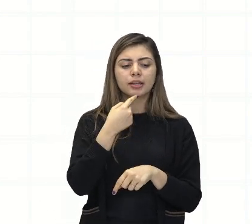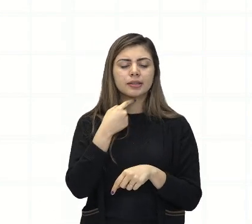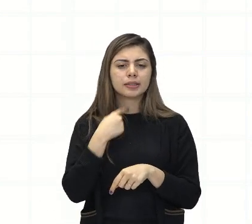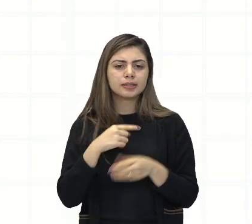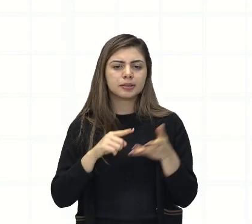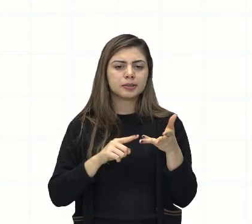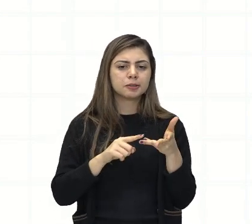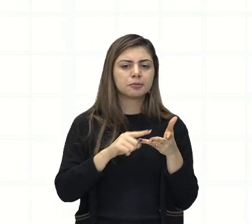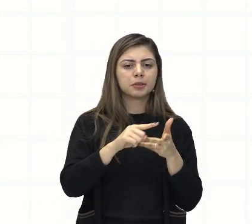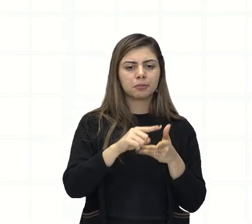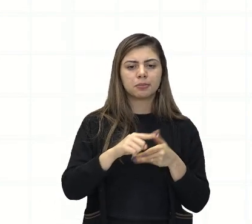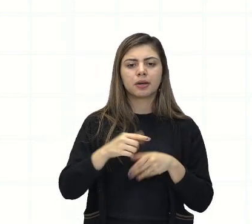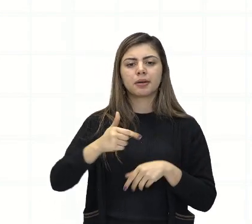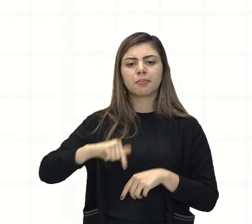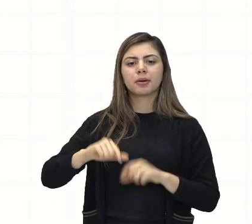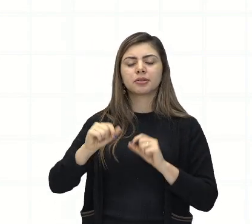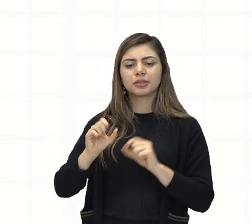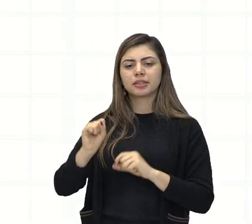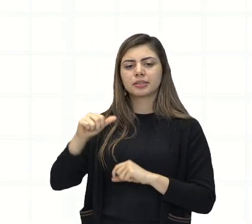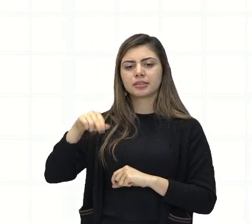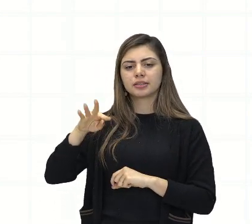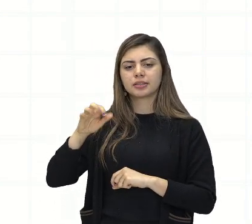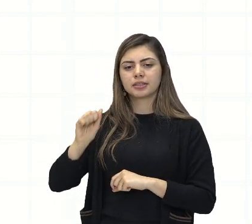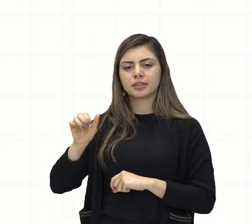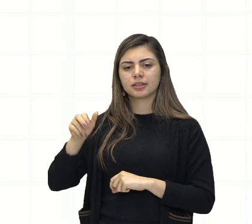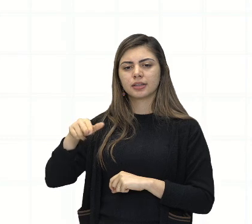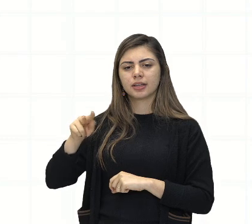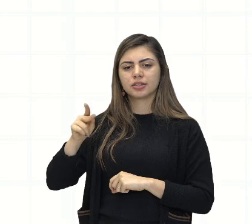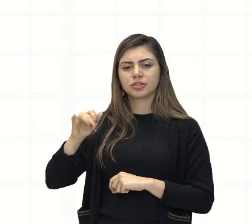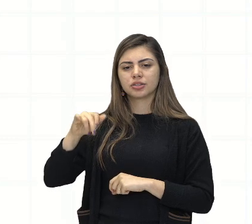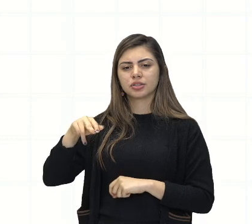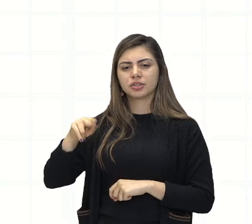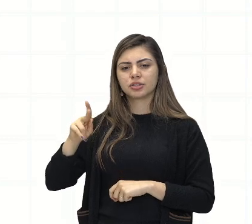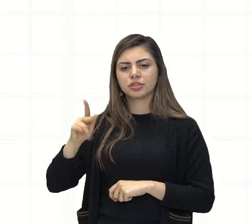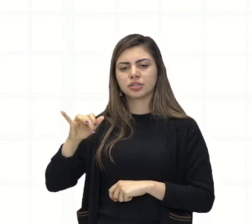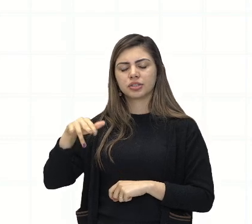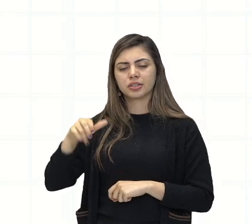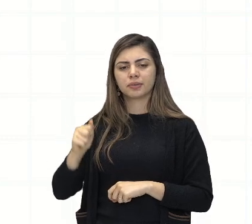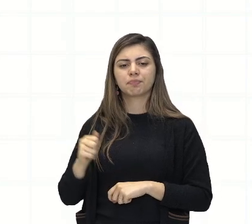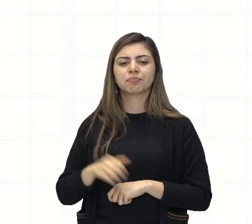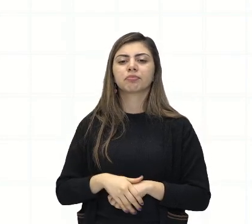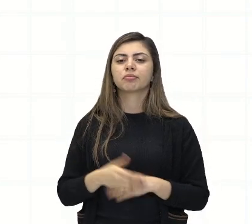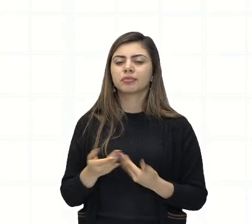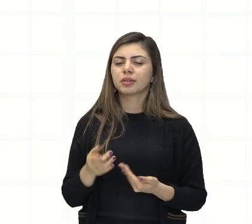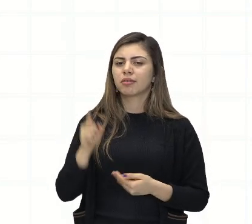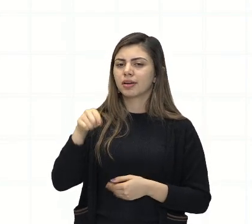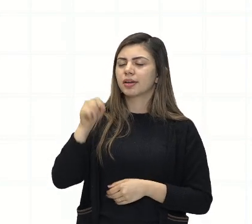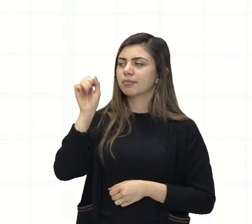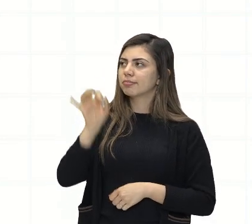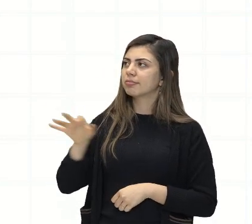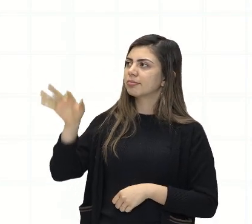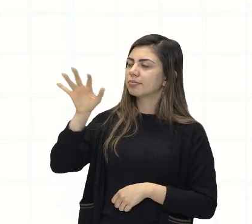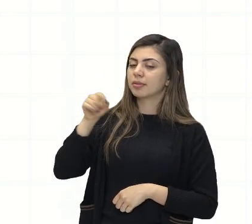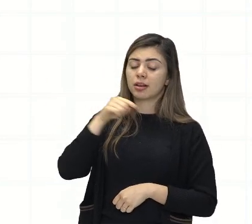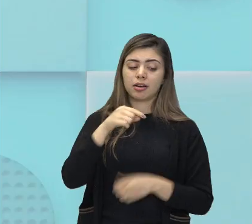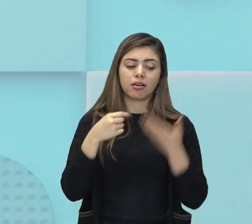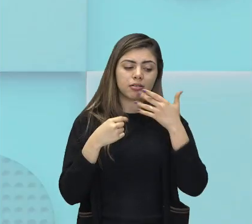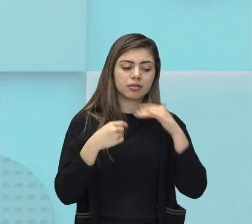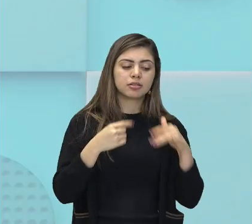glória, Santa Nininha. Como se dissesse, a Nininha desejou, a nossa santa aí da imagem, então vai